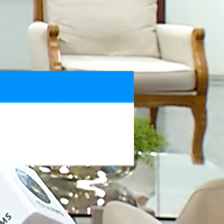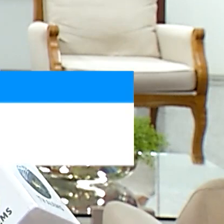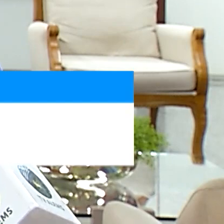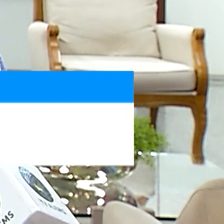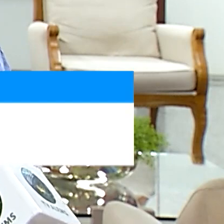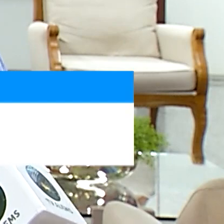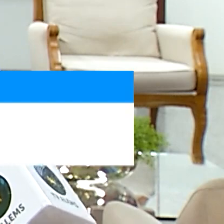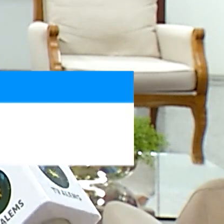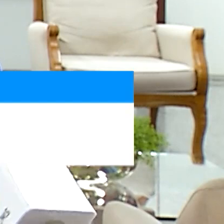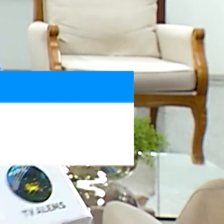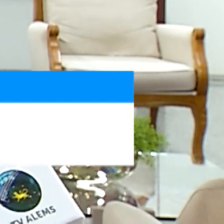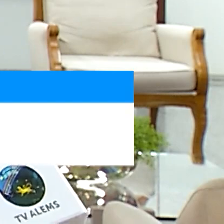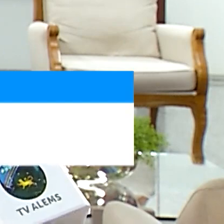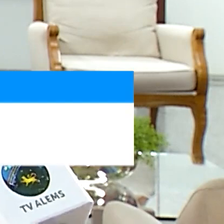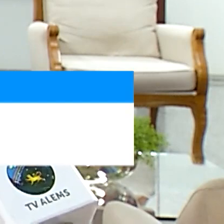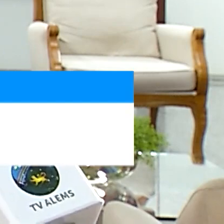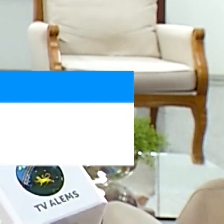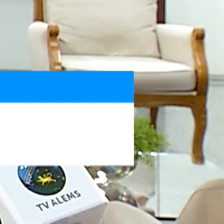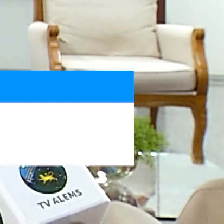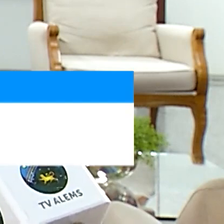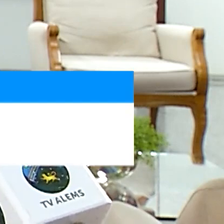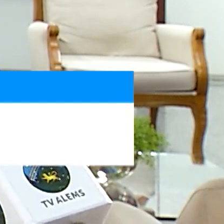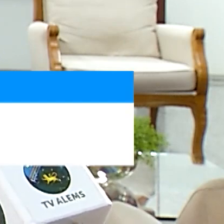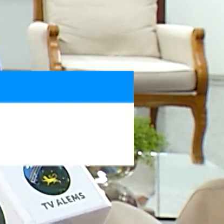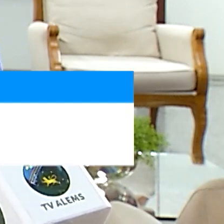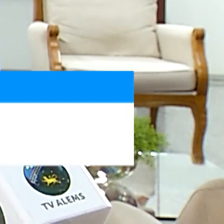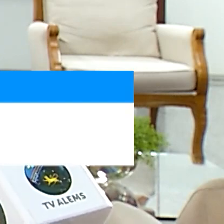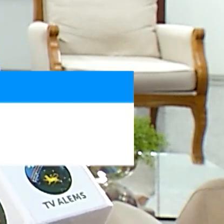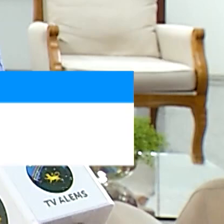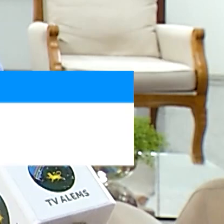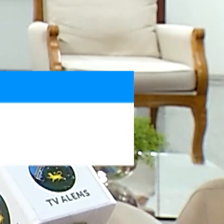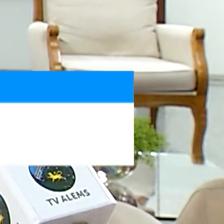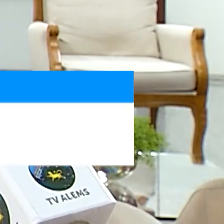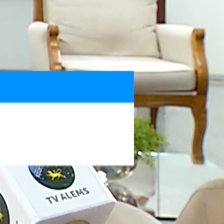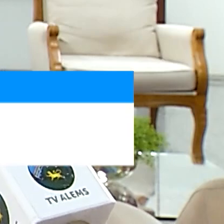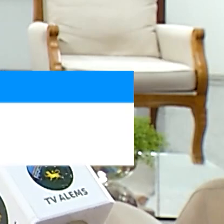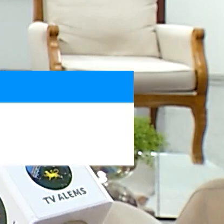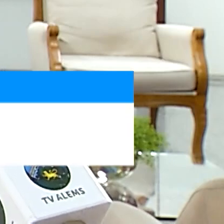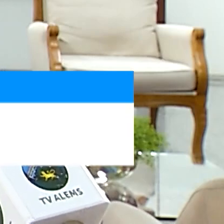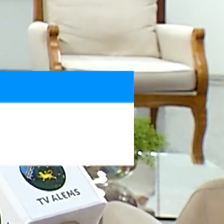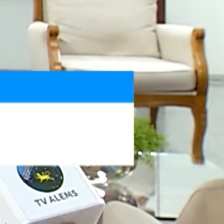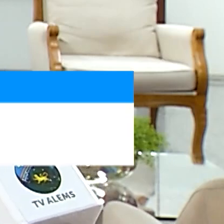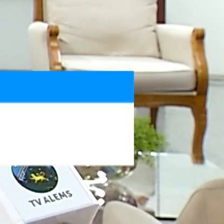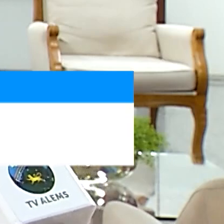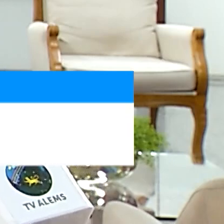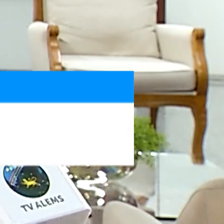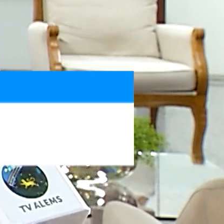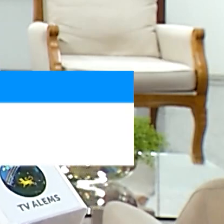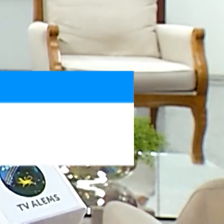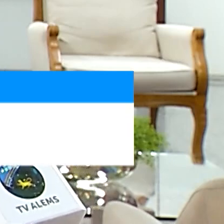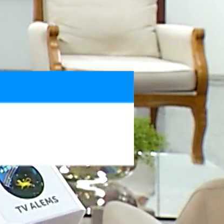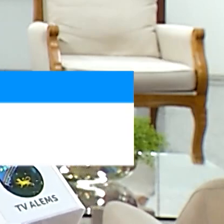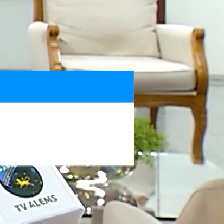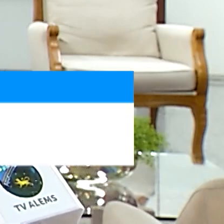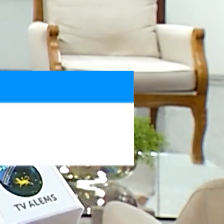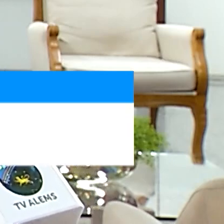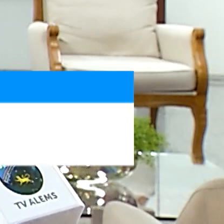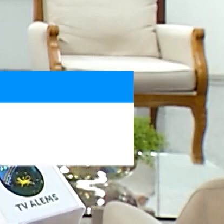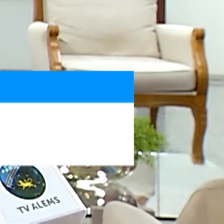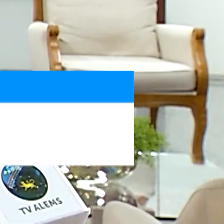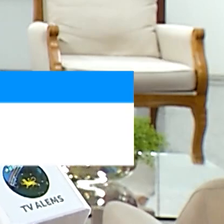Mato Grosso do Sul alcançasse os indicadores, né, enquanto a maioria dos estados da federação, na